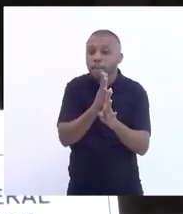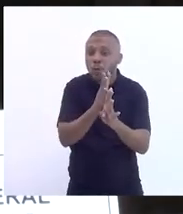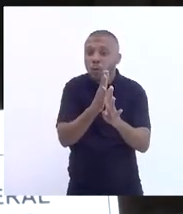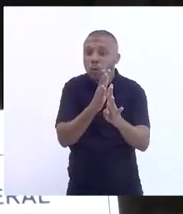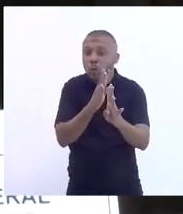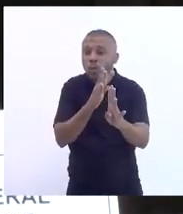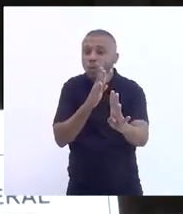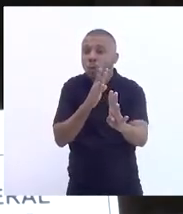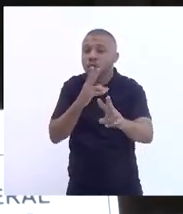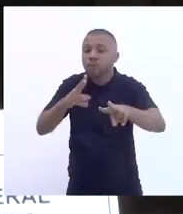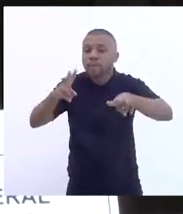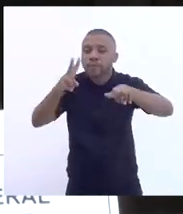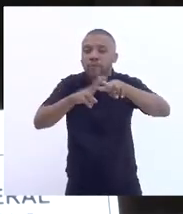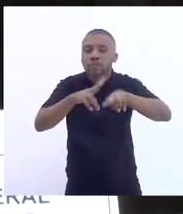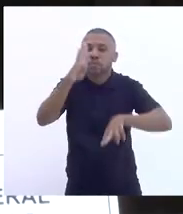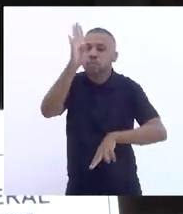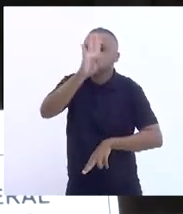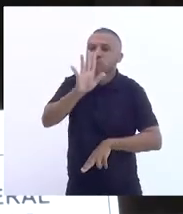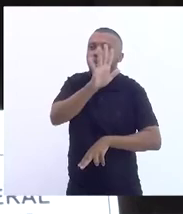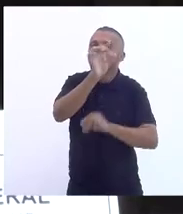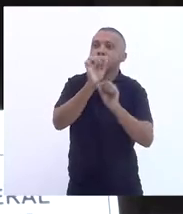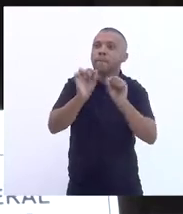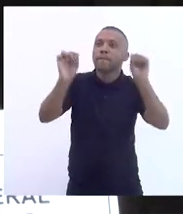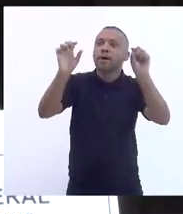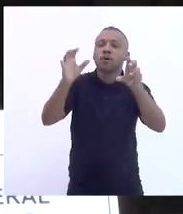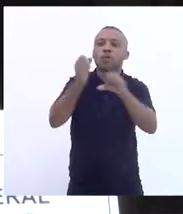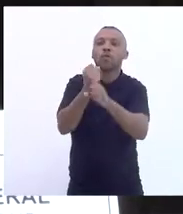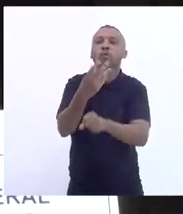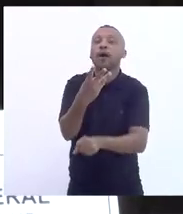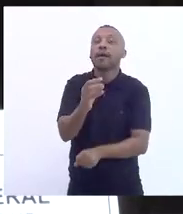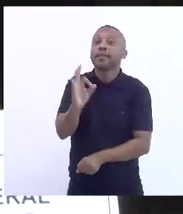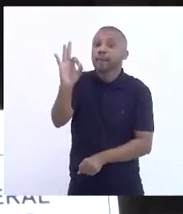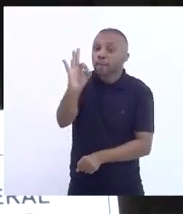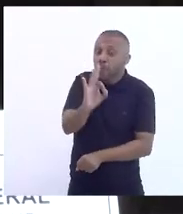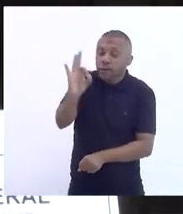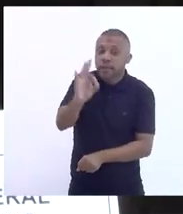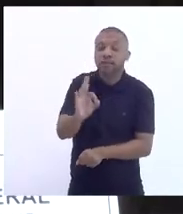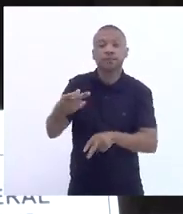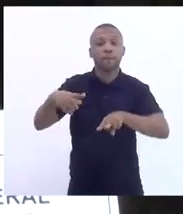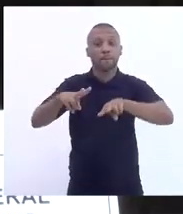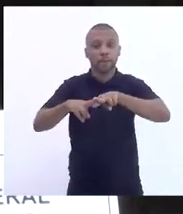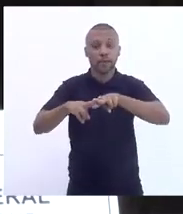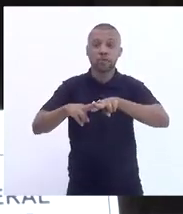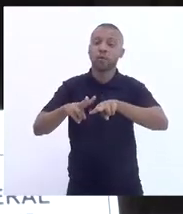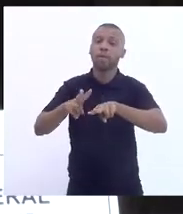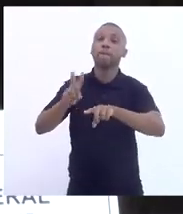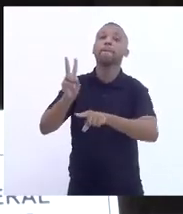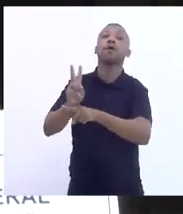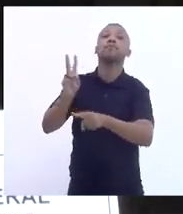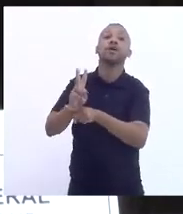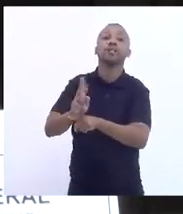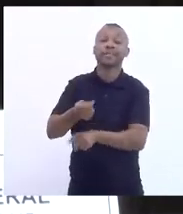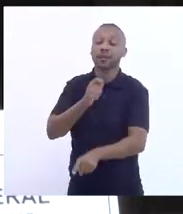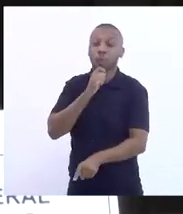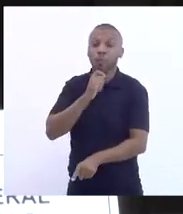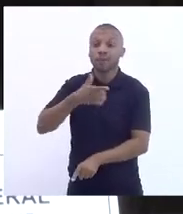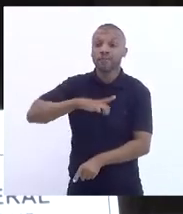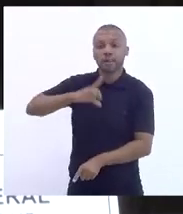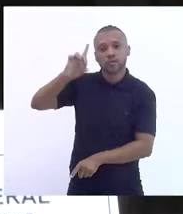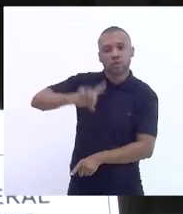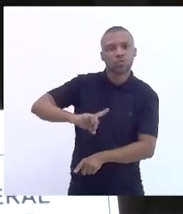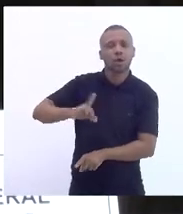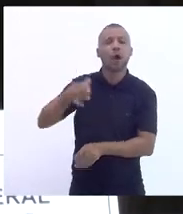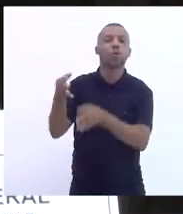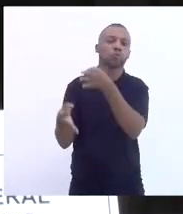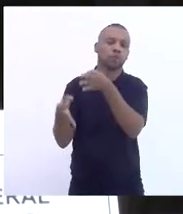presídios no Brasil que tem quarenta por cento de presos provisórios que nem sequer tiveram direito a um julgamento